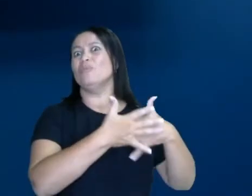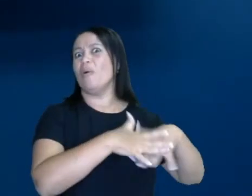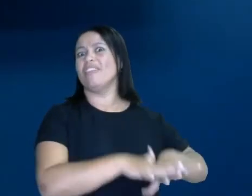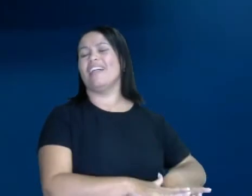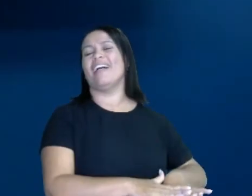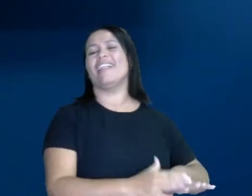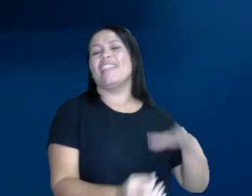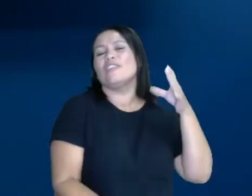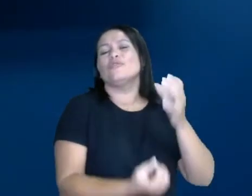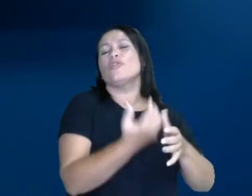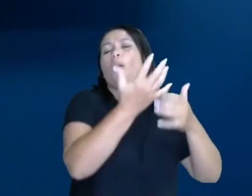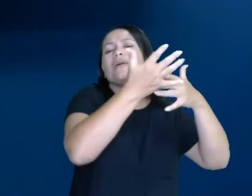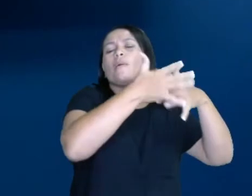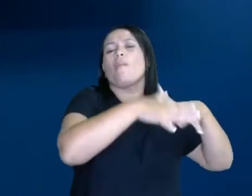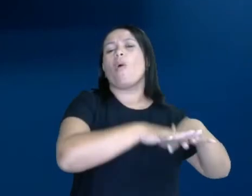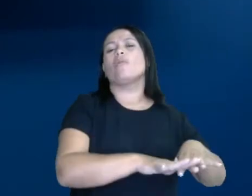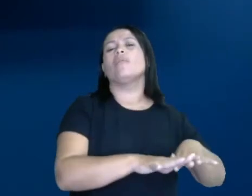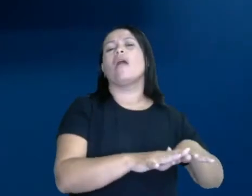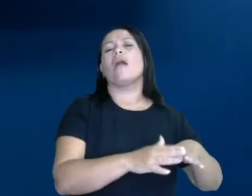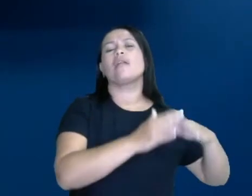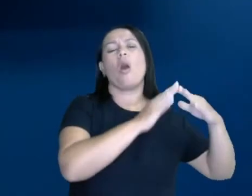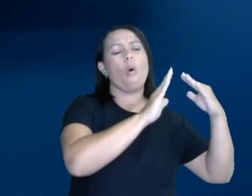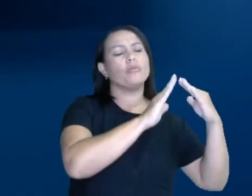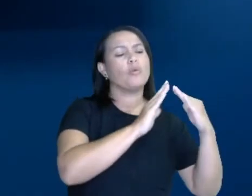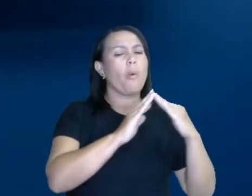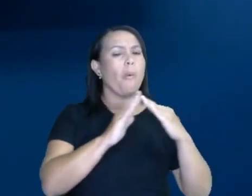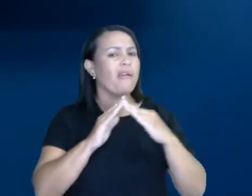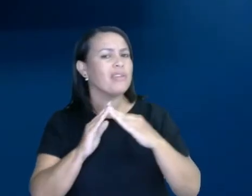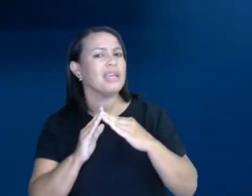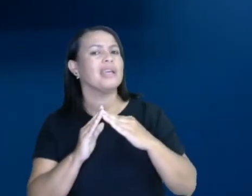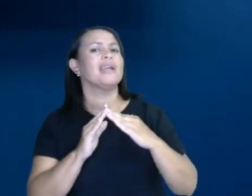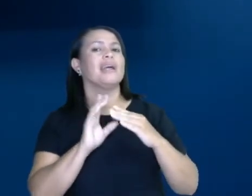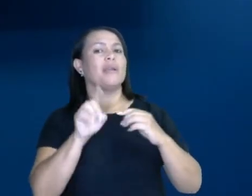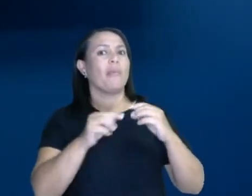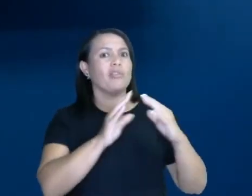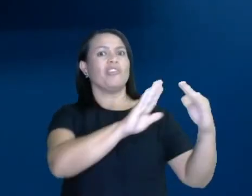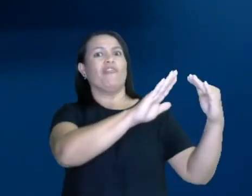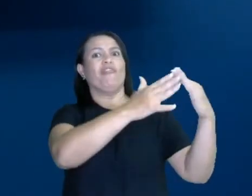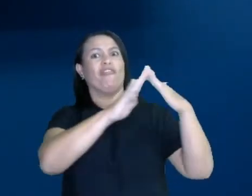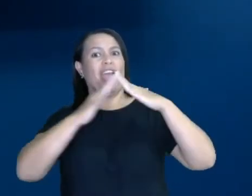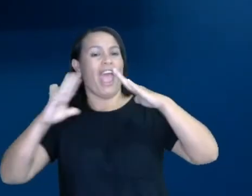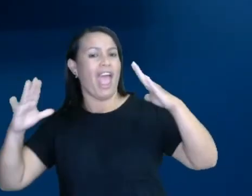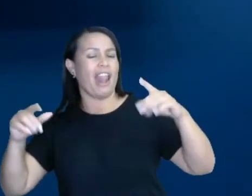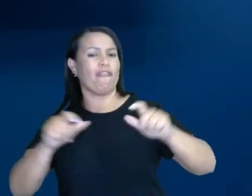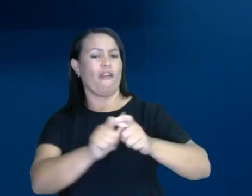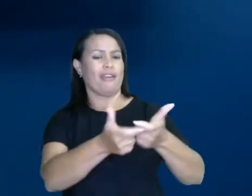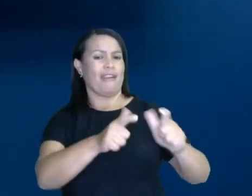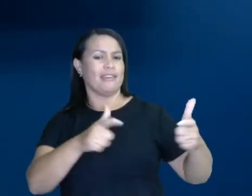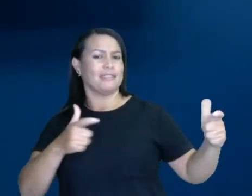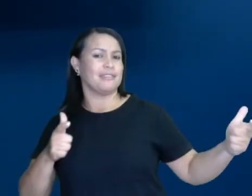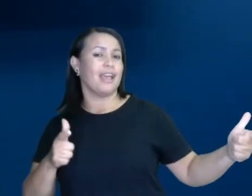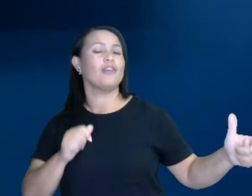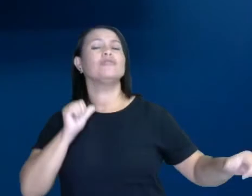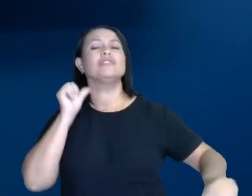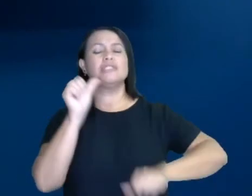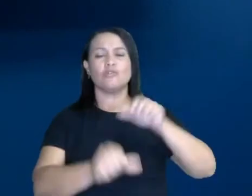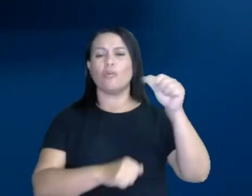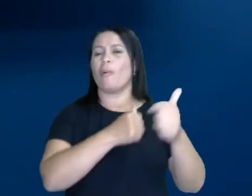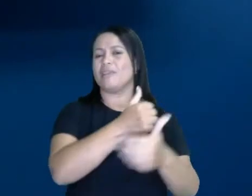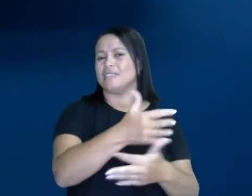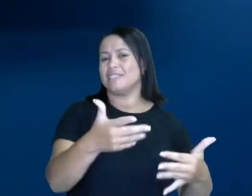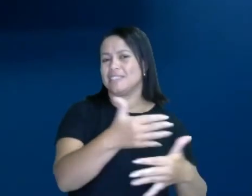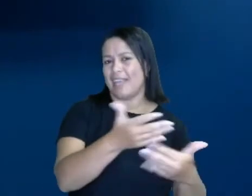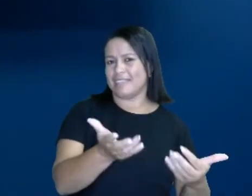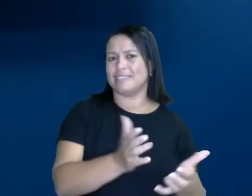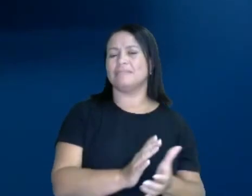pessoal? Ela surgiu ali como uma vila, a vila virou um povoado, o povoado foi crescendo e se transformou na cidade,